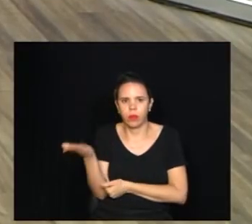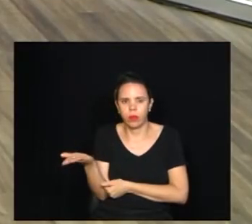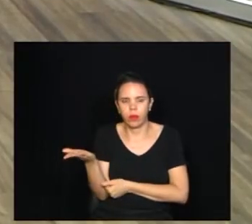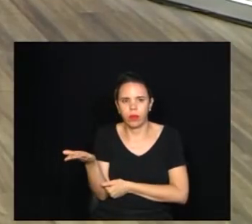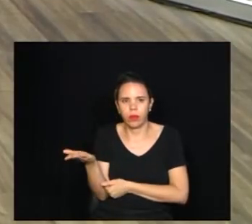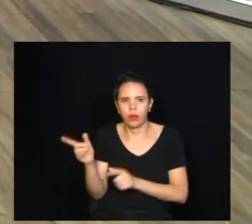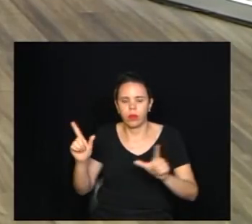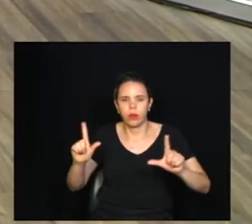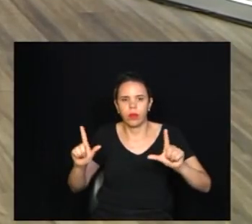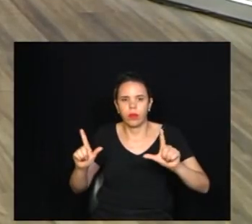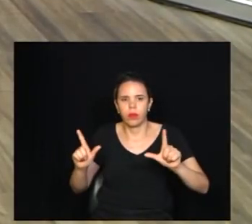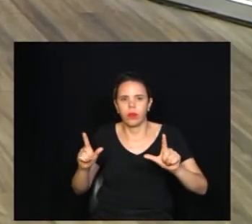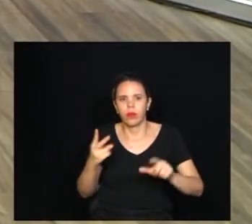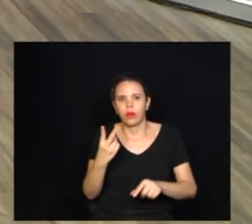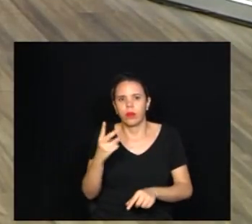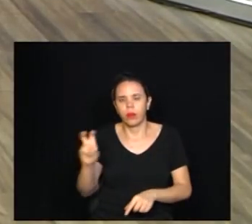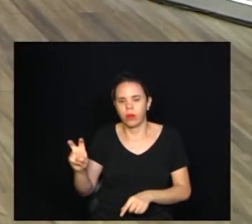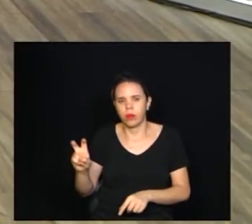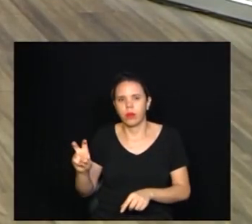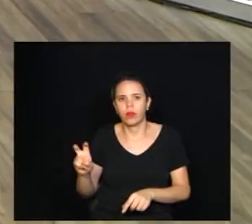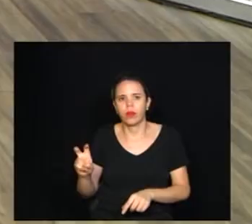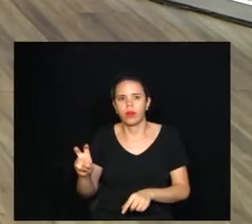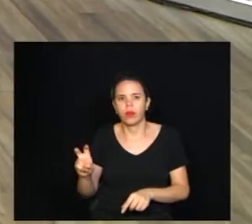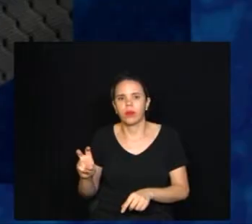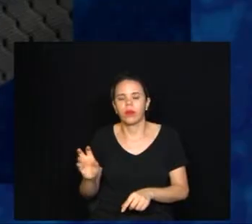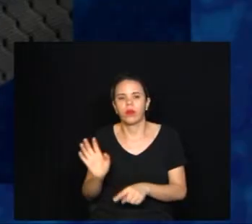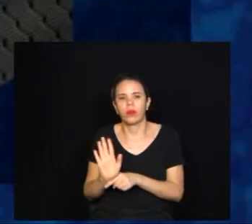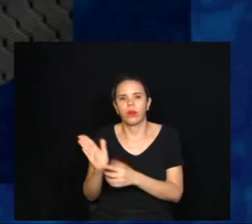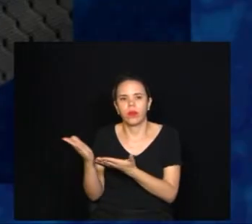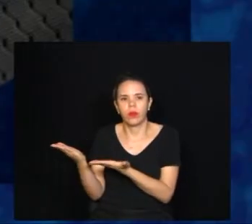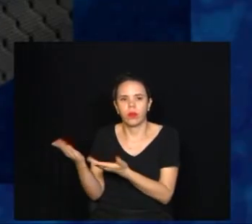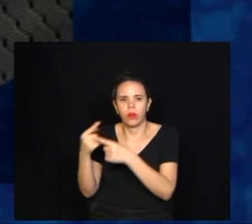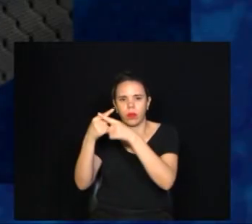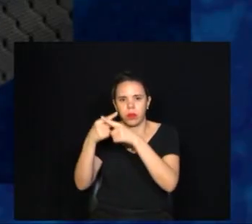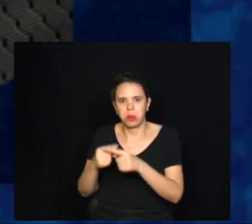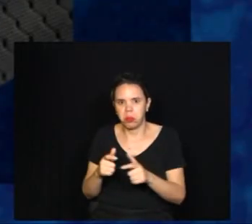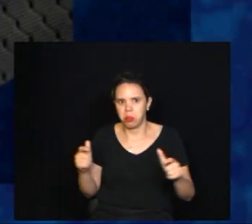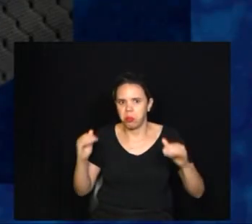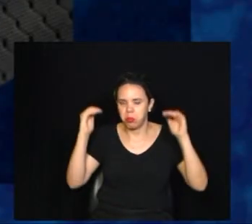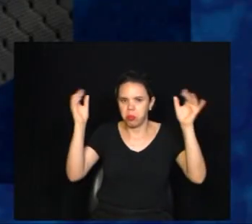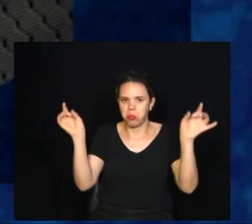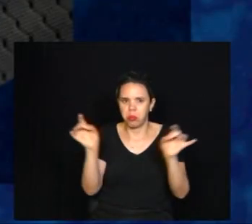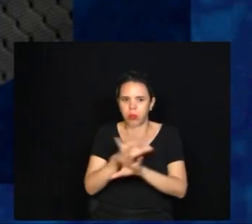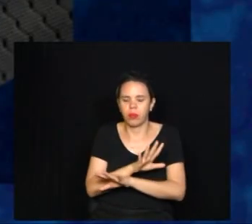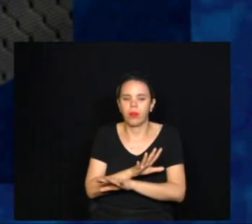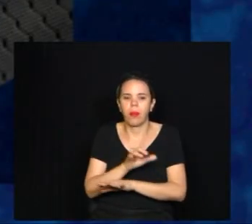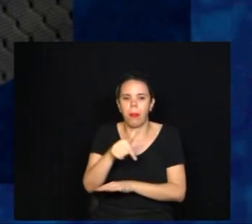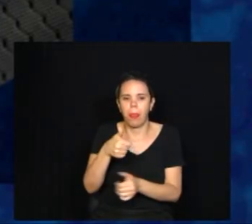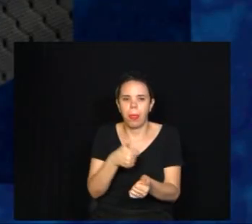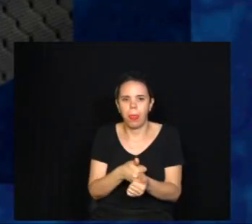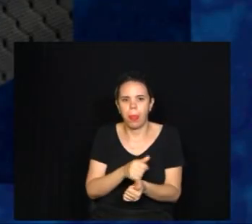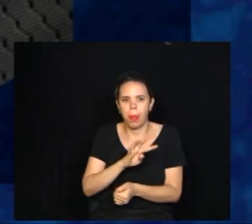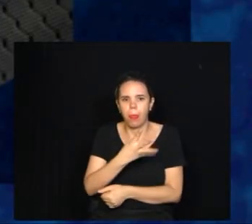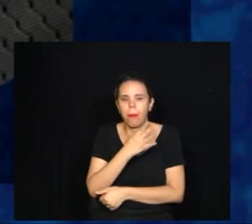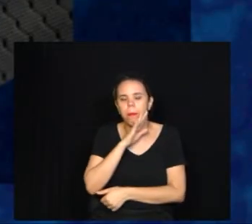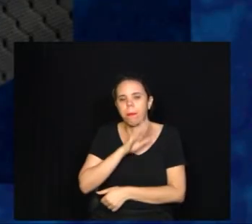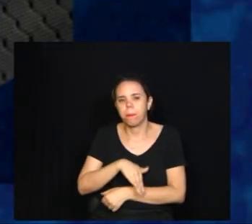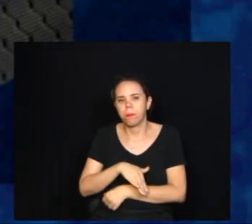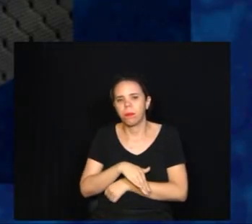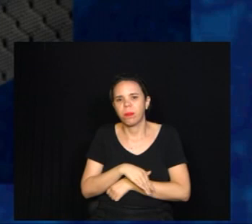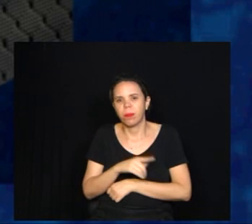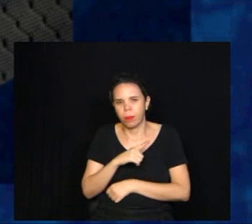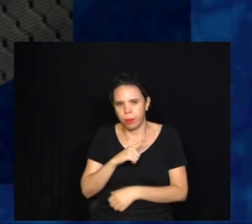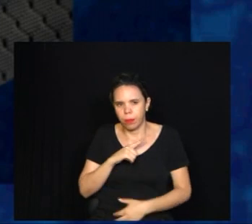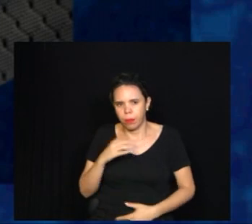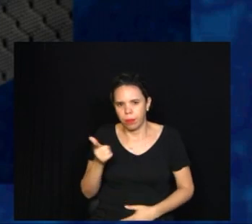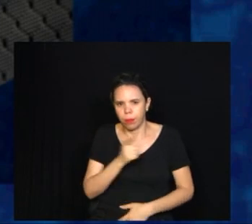está aqui na minha tela a 25ª rodada da Série B. O torneio é grande, mas ele termina, viu? Daqui a pouco, às 4 horas da